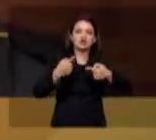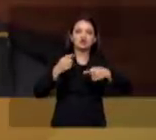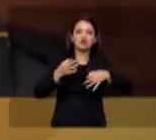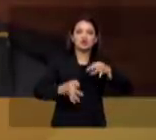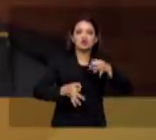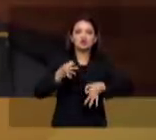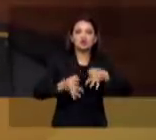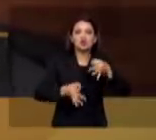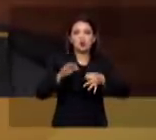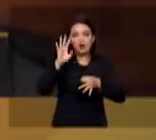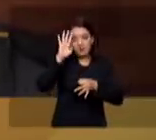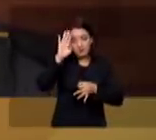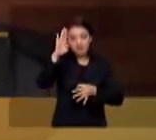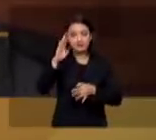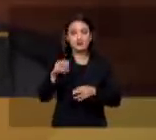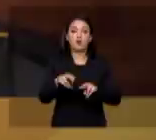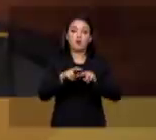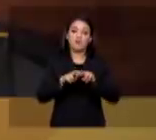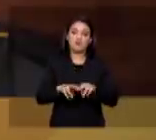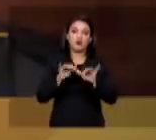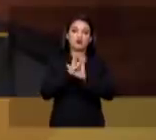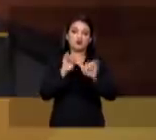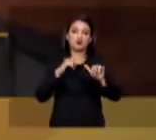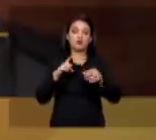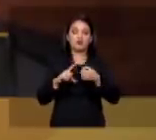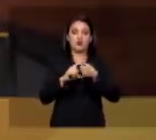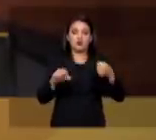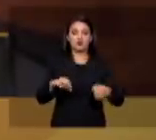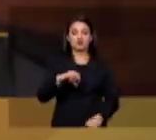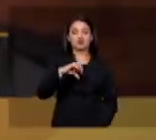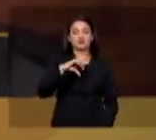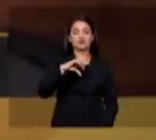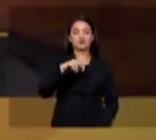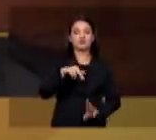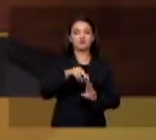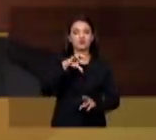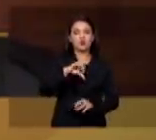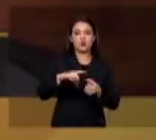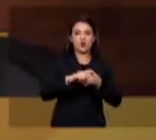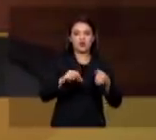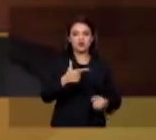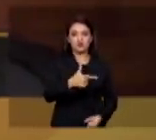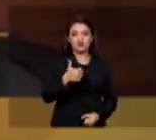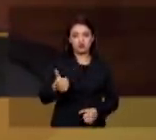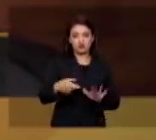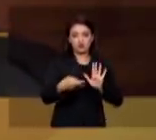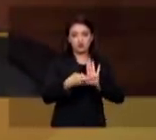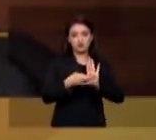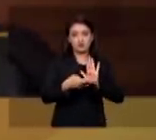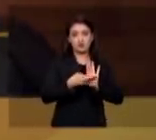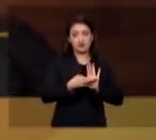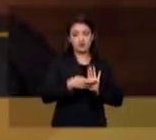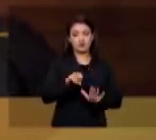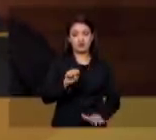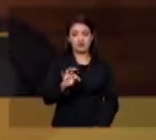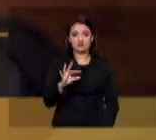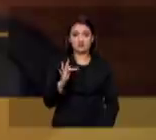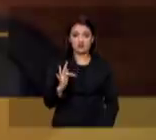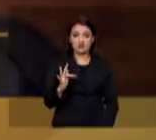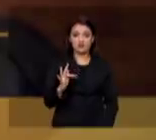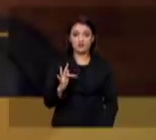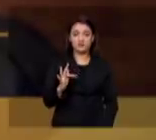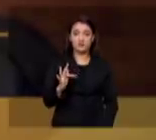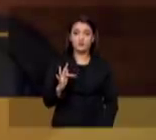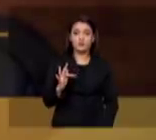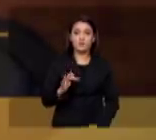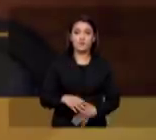gravada, e o fez nos termos do inciso 9 do artigo 21 do Regimento Interno do Supremo Tribunal Federal.